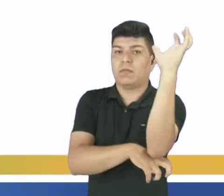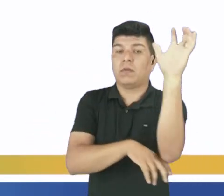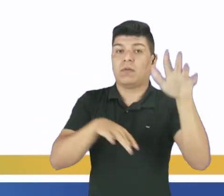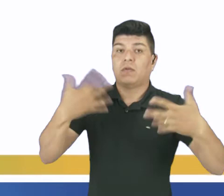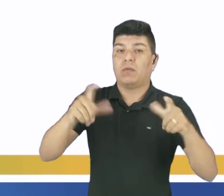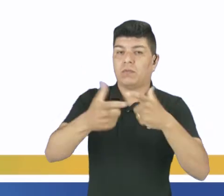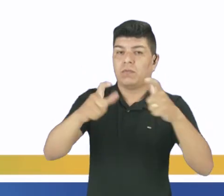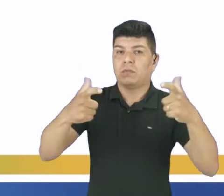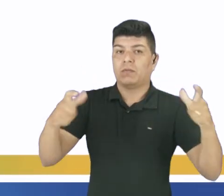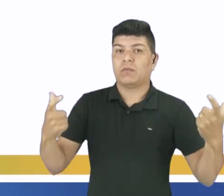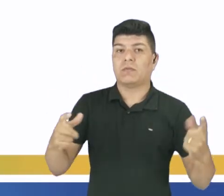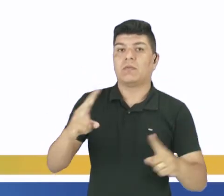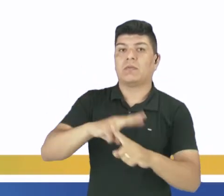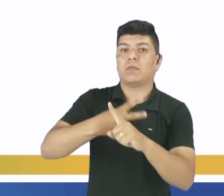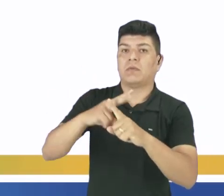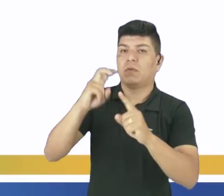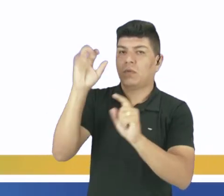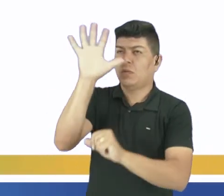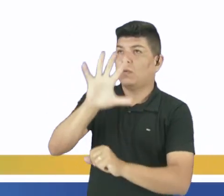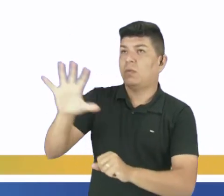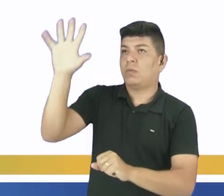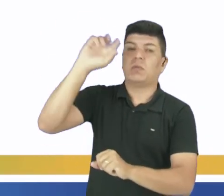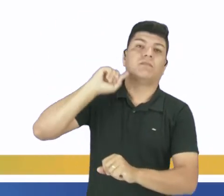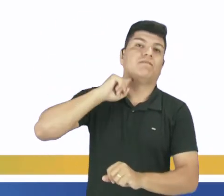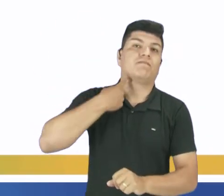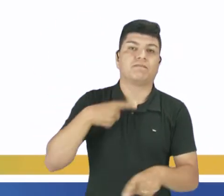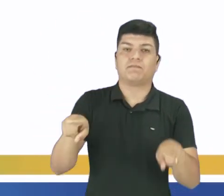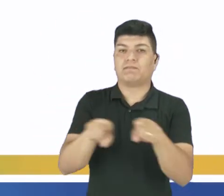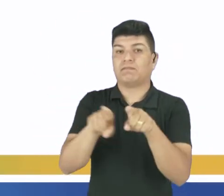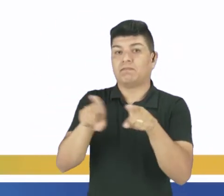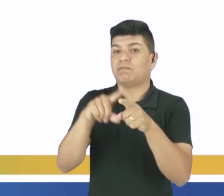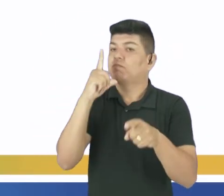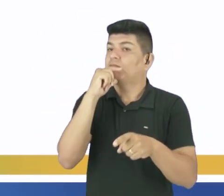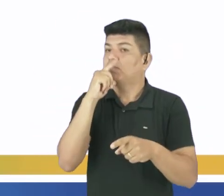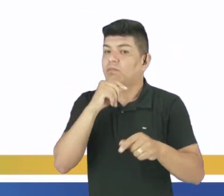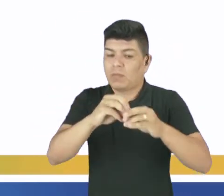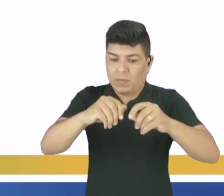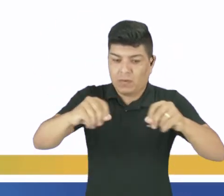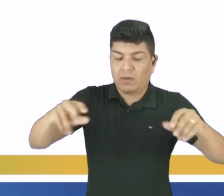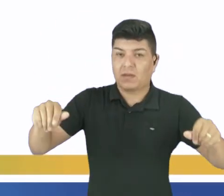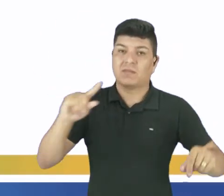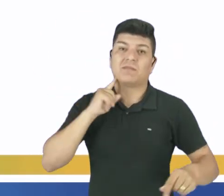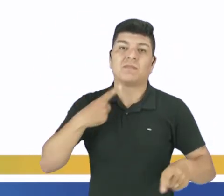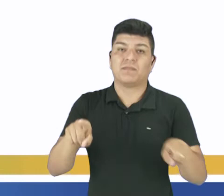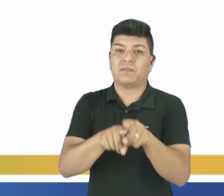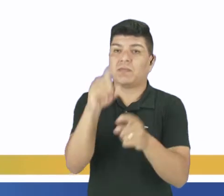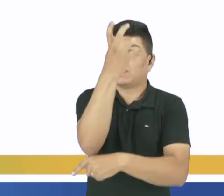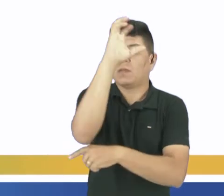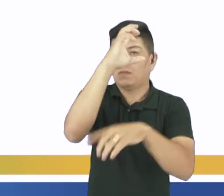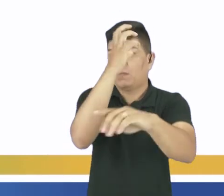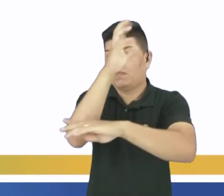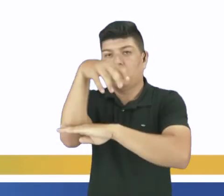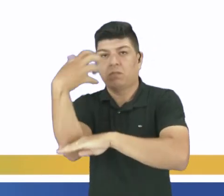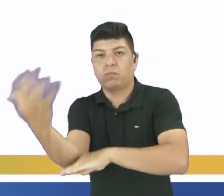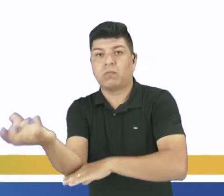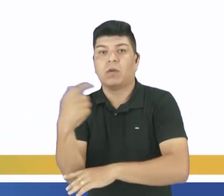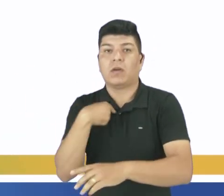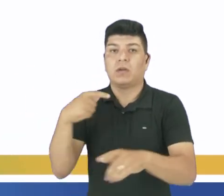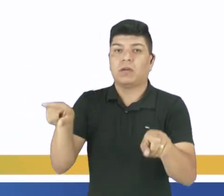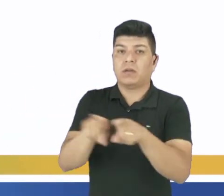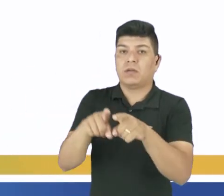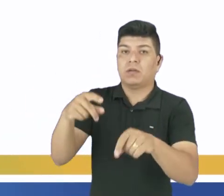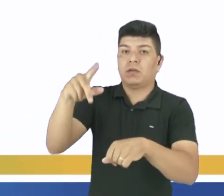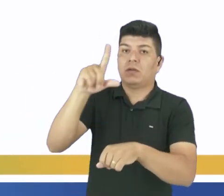O crescente aumento da poluição atmosférica, contaminação da água e do solo, retirada de florestas, geração de